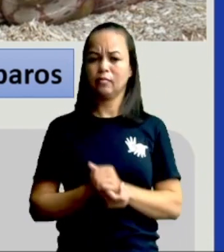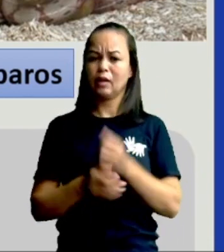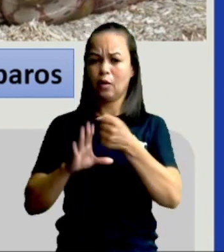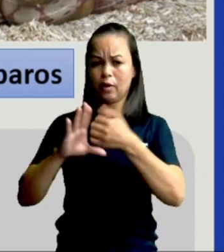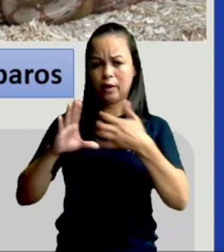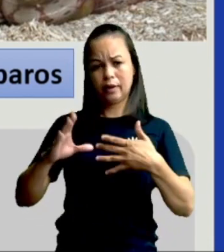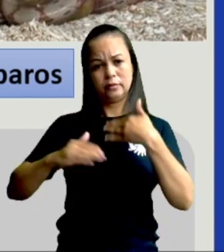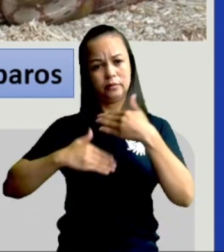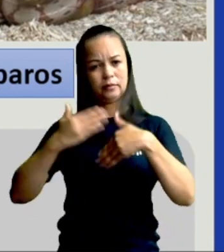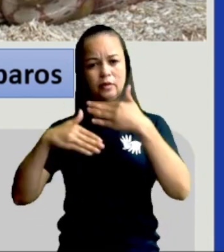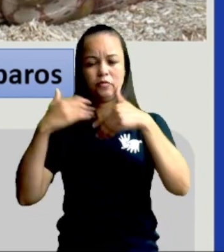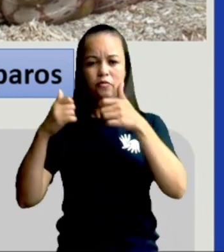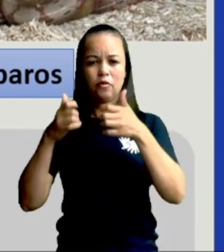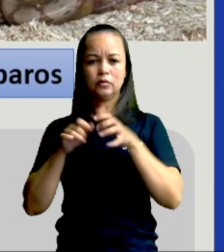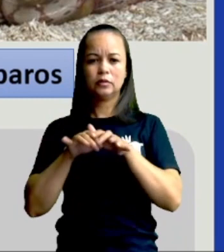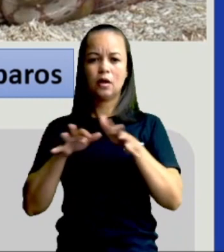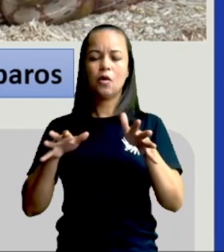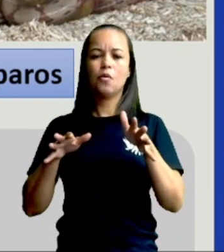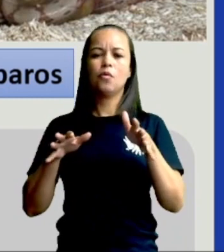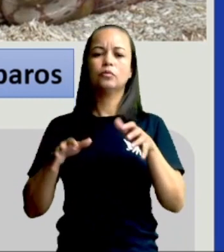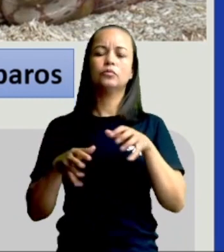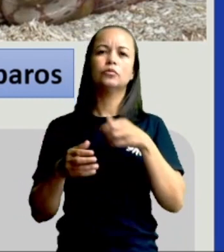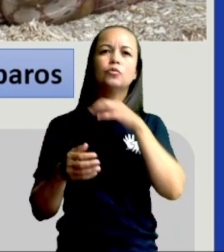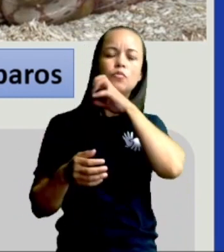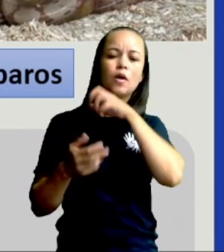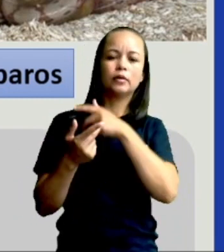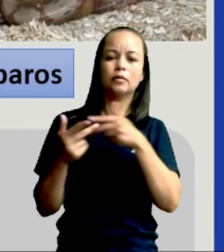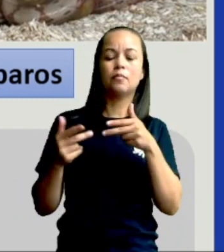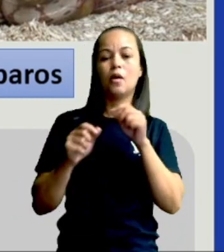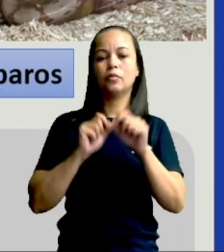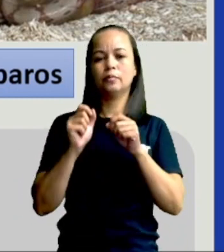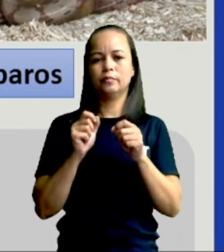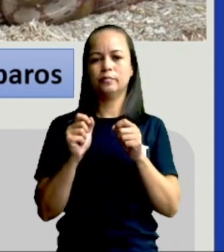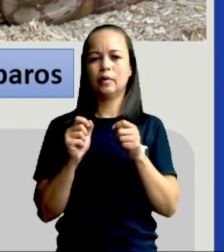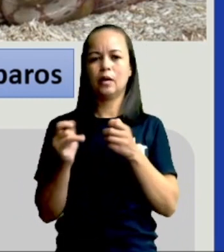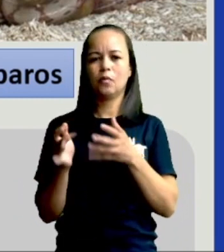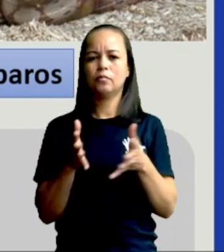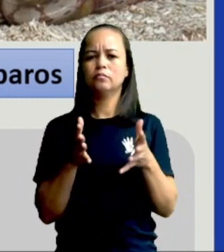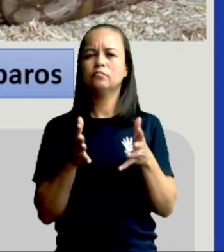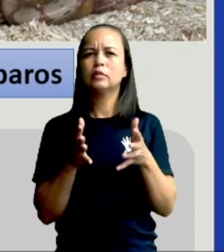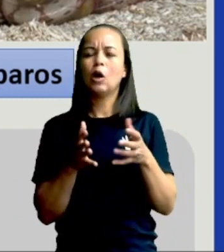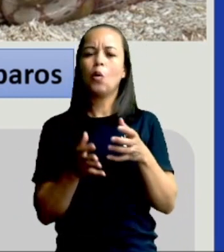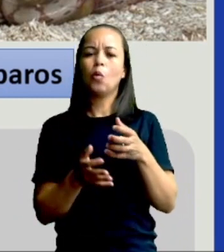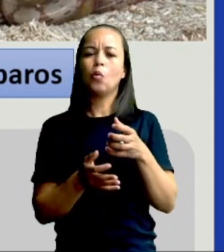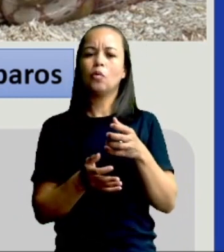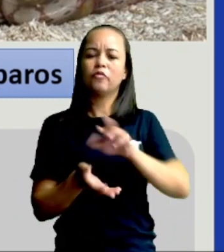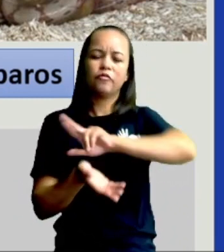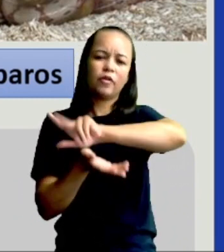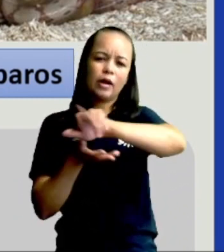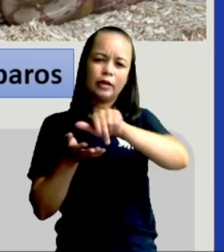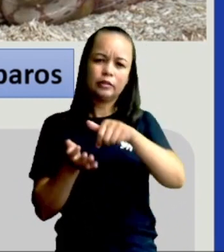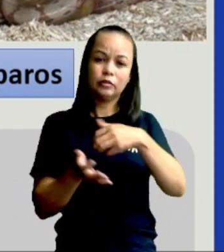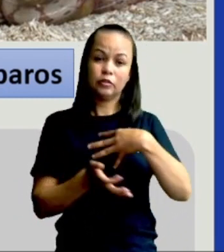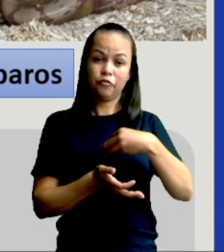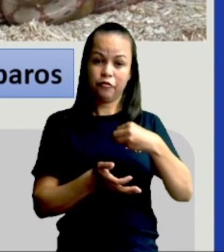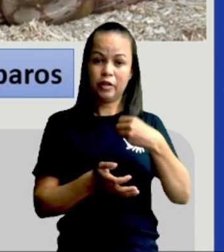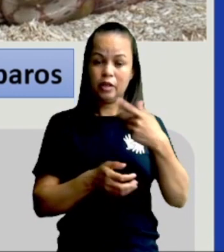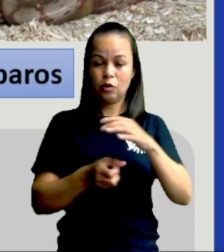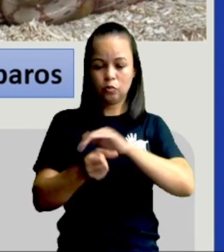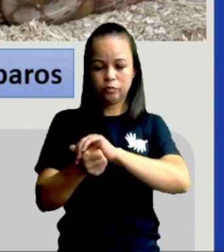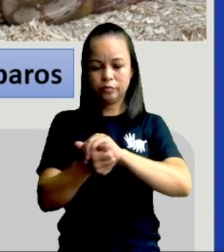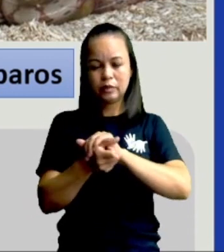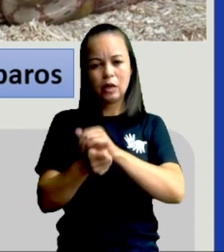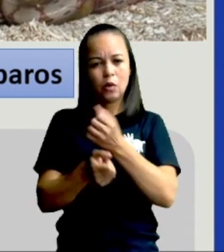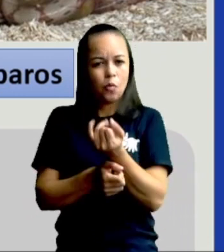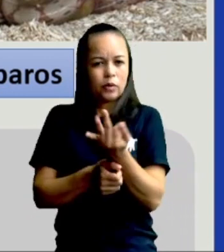do desenvolvimento, da evolução animal, em que ela, para compensar o número de filhotes que são predados, ela põe uma